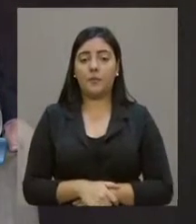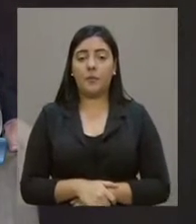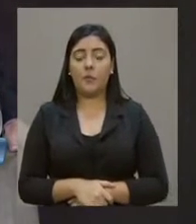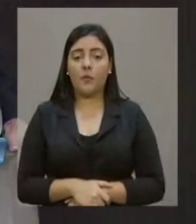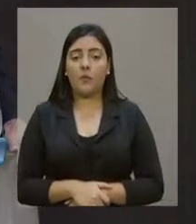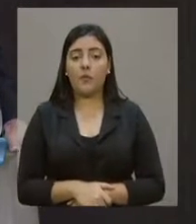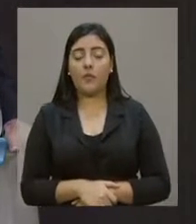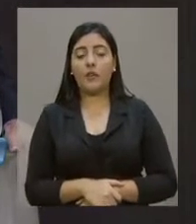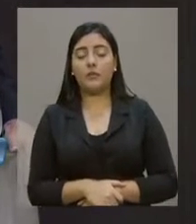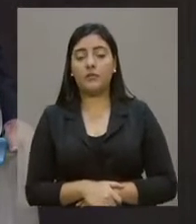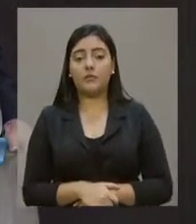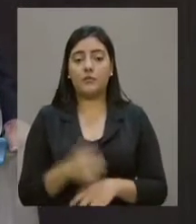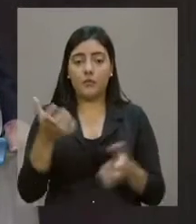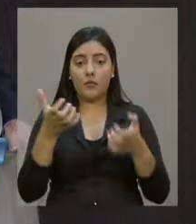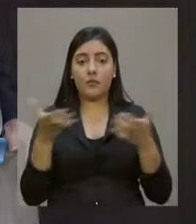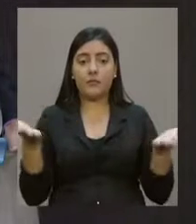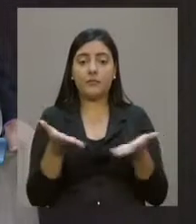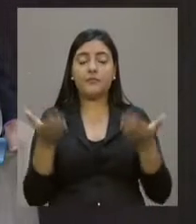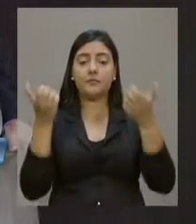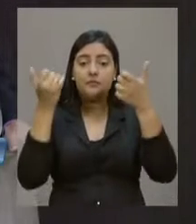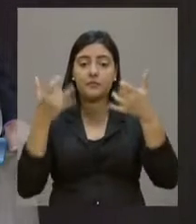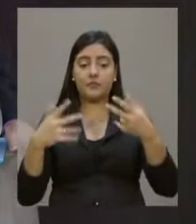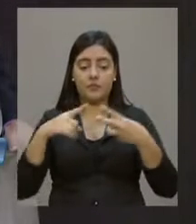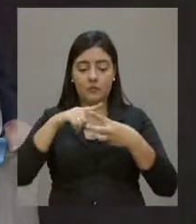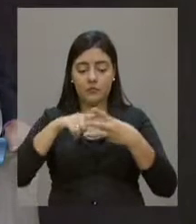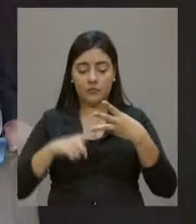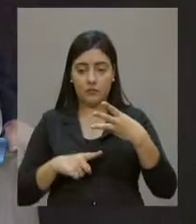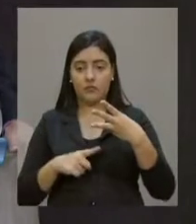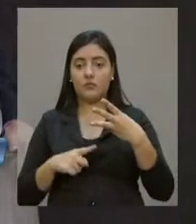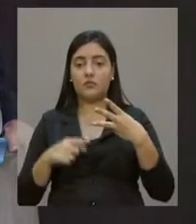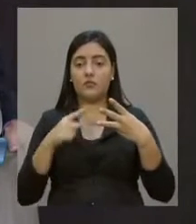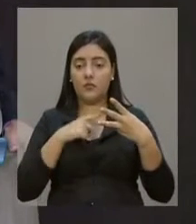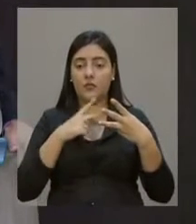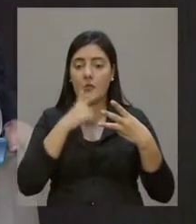professoral, eu queria falar dos 3 elementos que